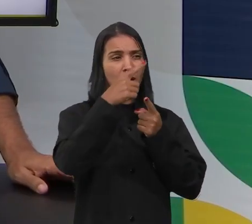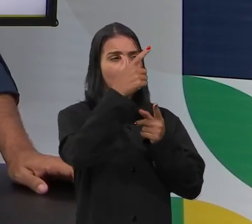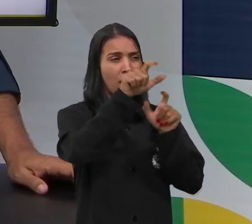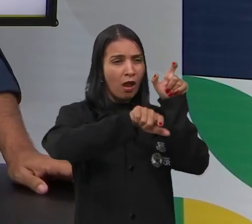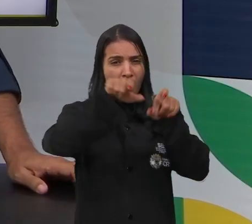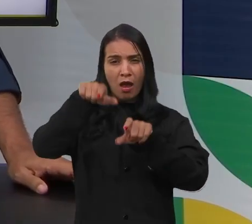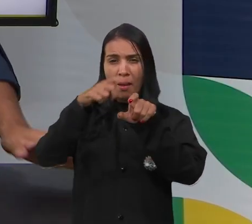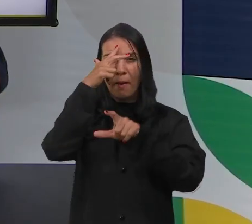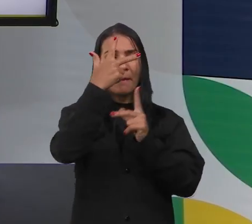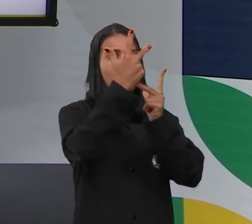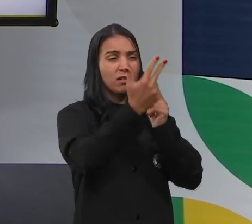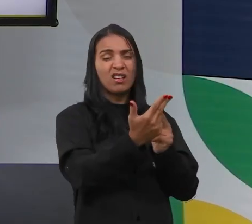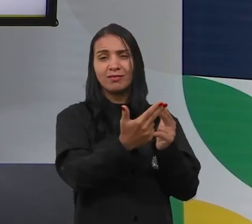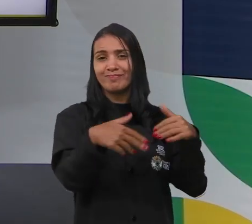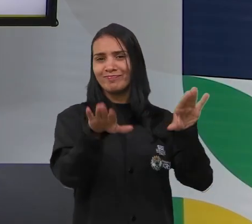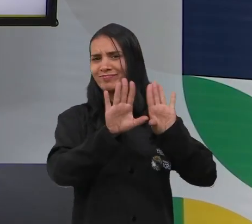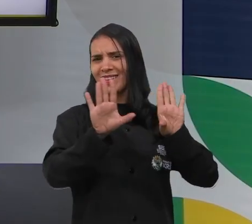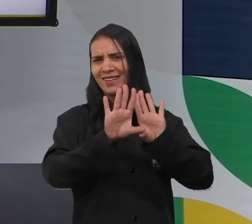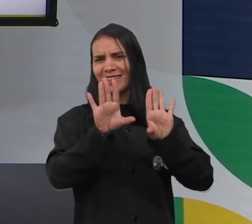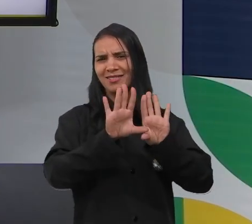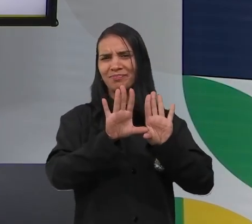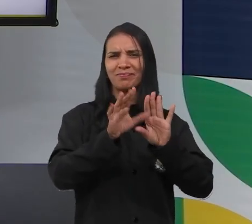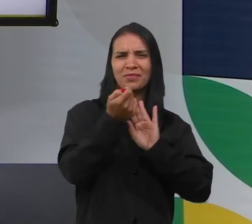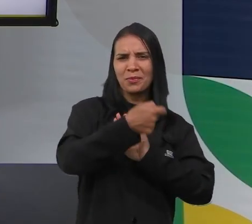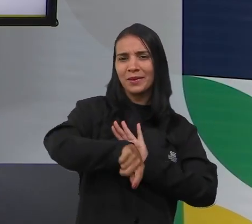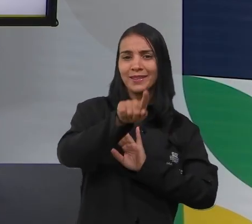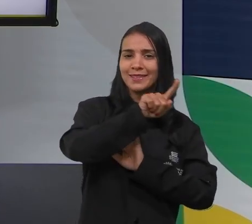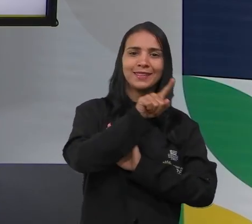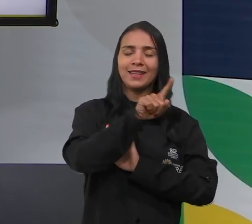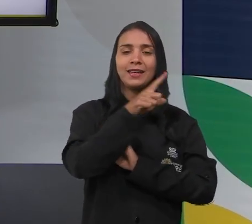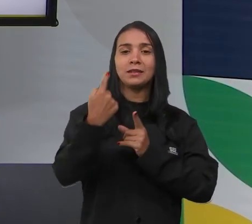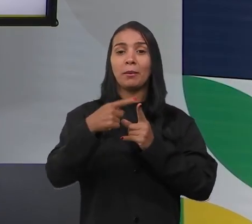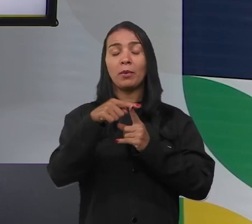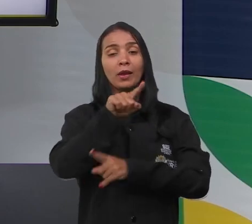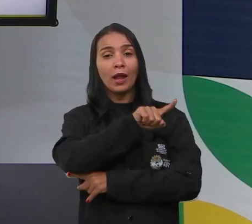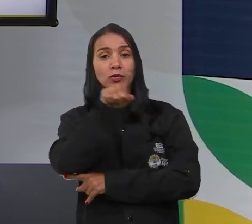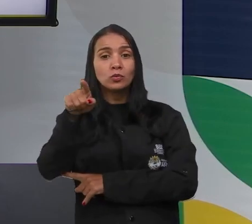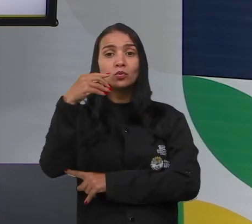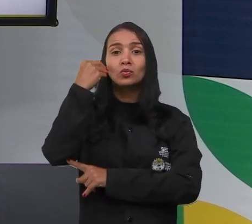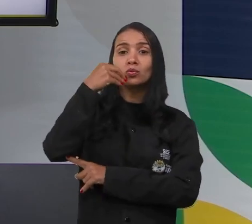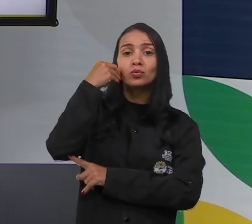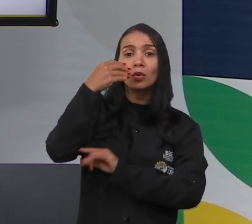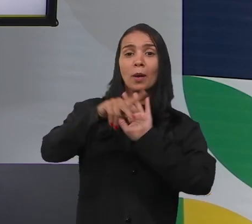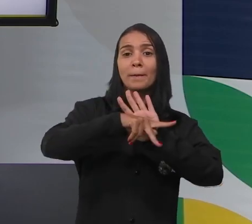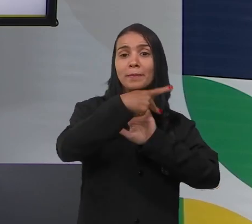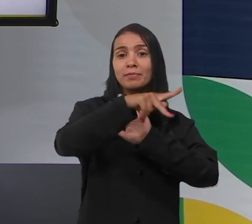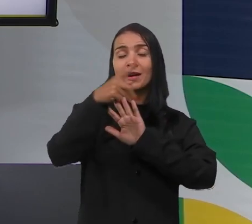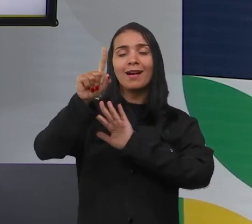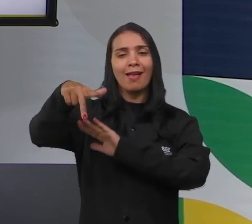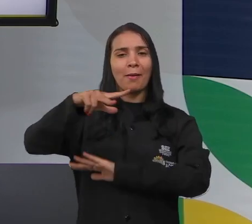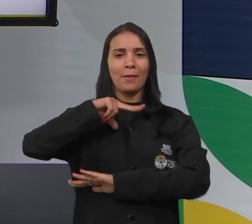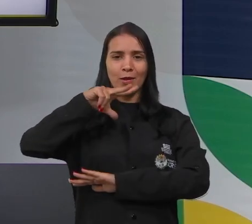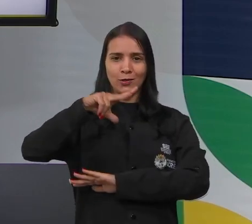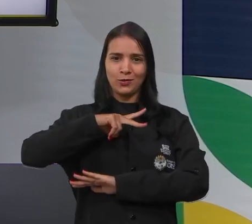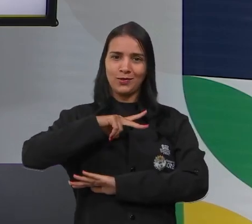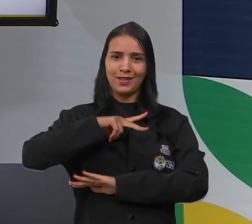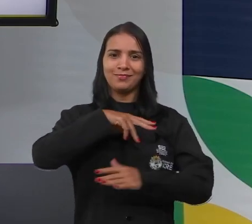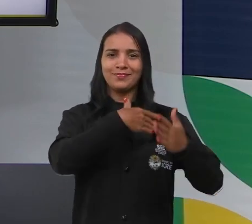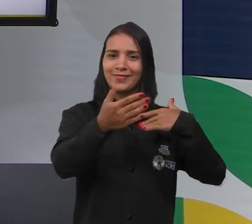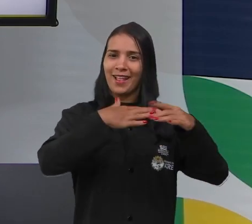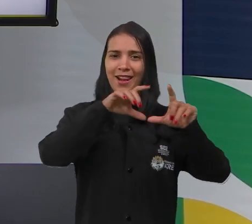registra, não cresce. Não necessariamente. A sua ação, a sua vivência, a sua experiência, ela acontece independente de